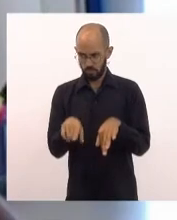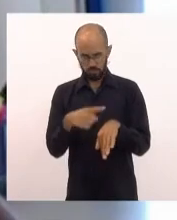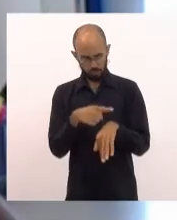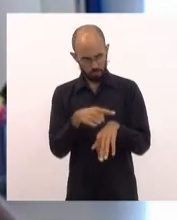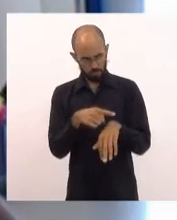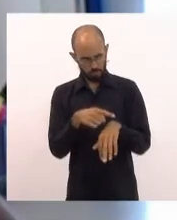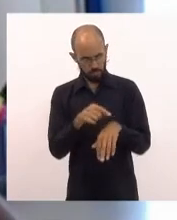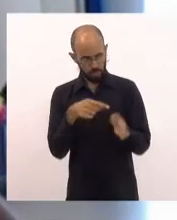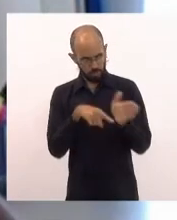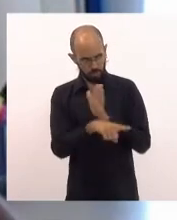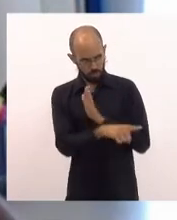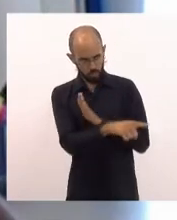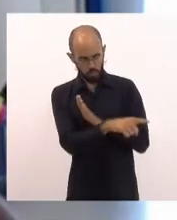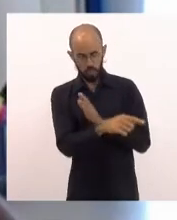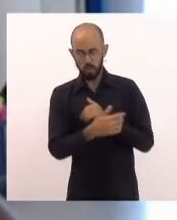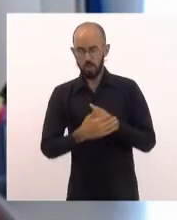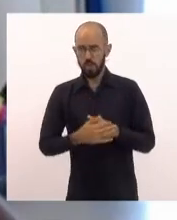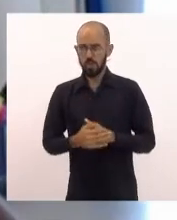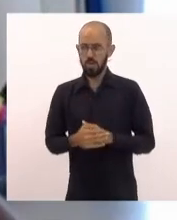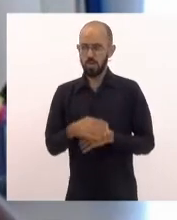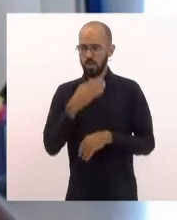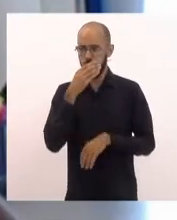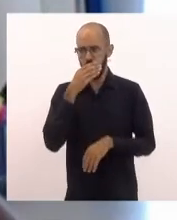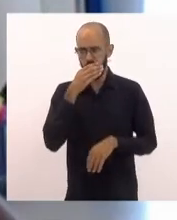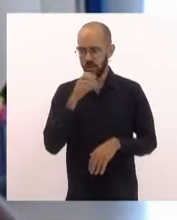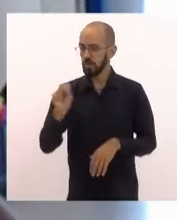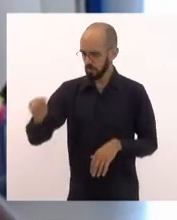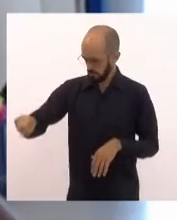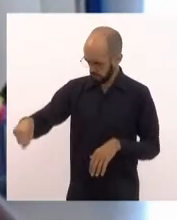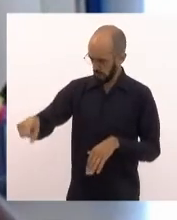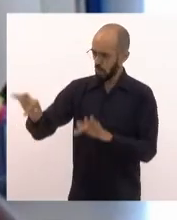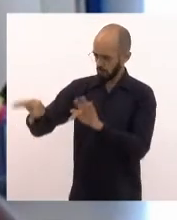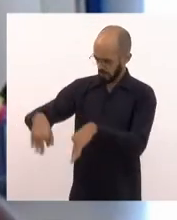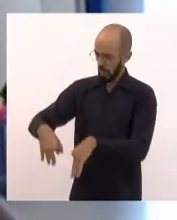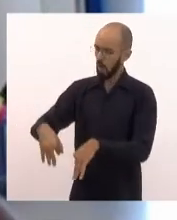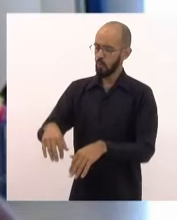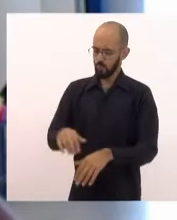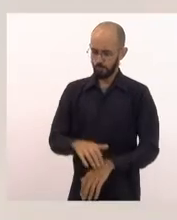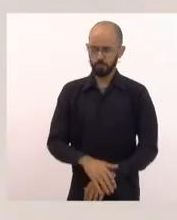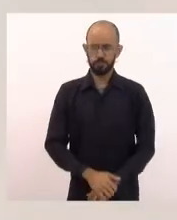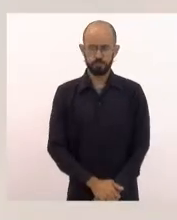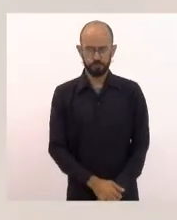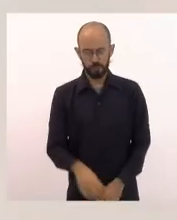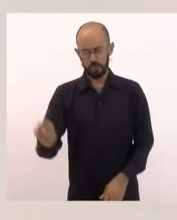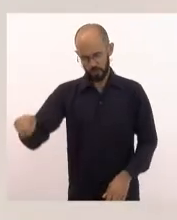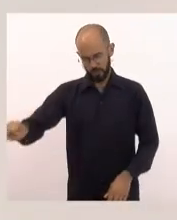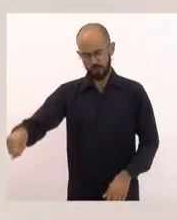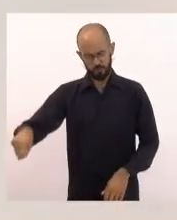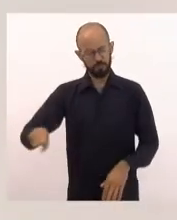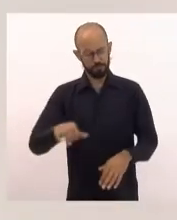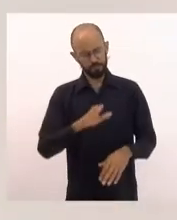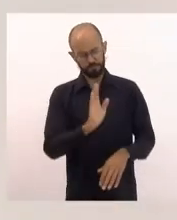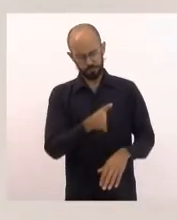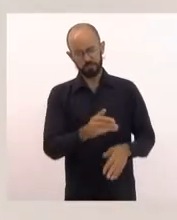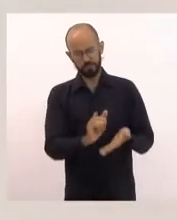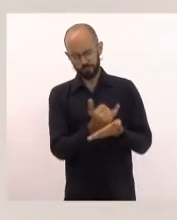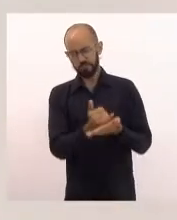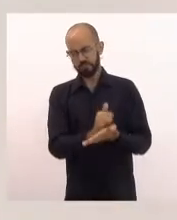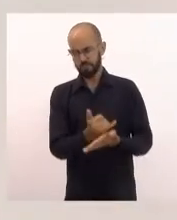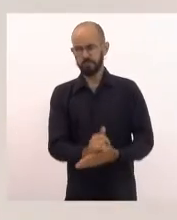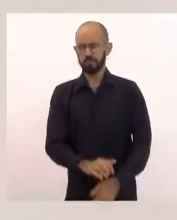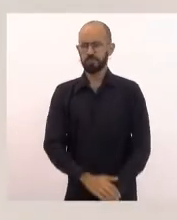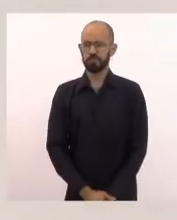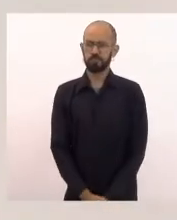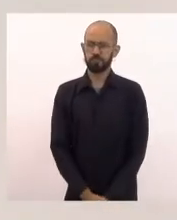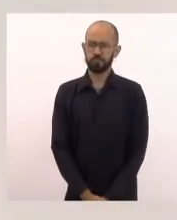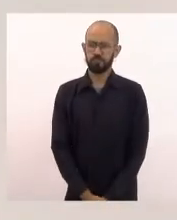expediente final ou o pela ordem? É no expediente final. Está escrito. Está escrito